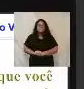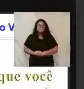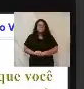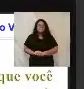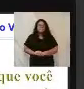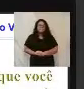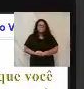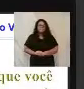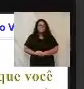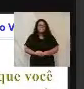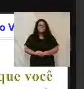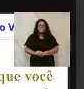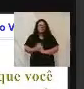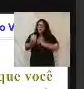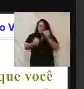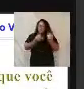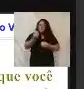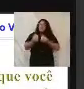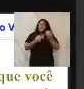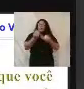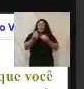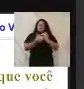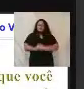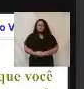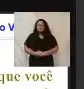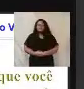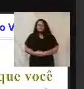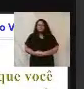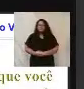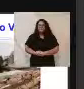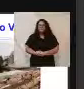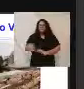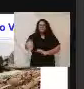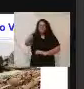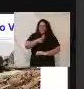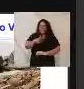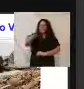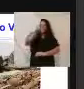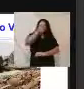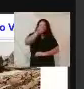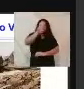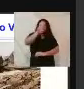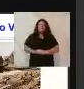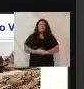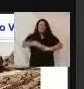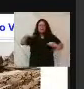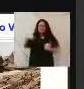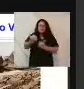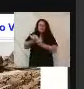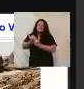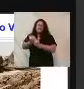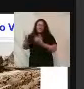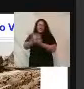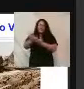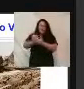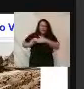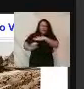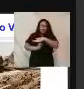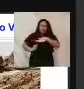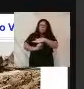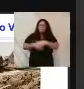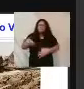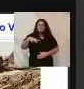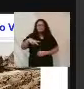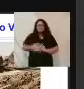com cooperação com algumas empresas privadas. Pode passar, por favor. Então, eu selecionei 3 artigos das